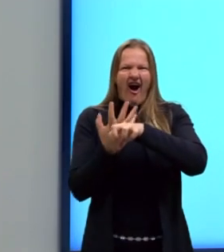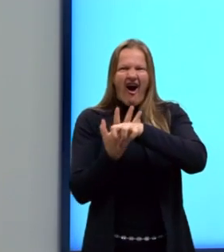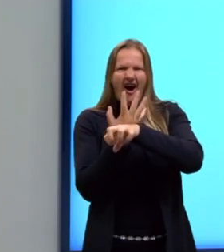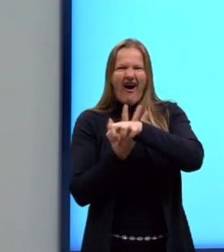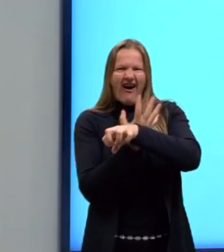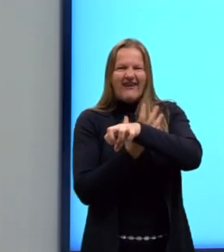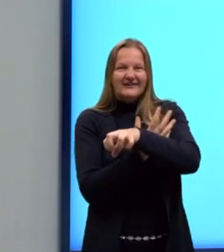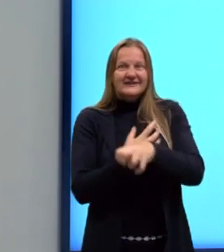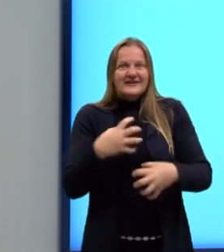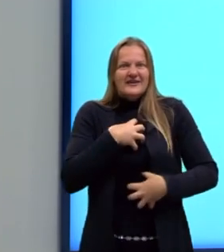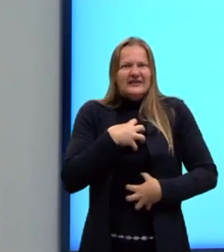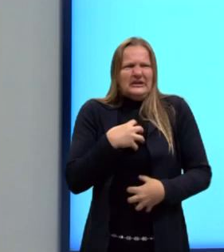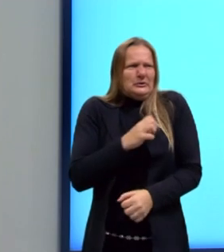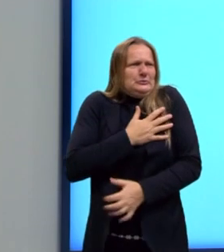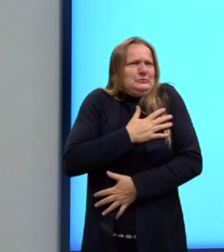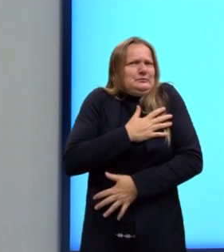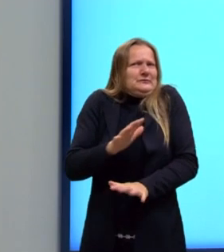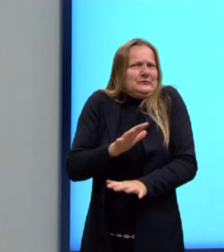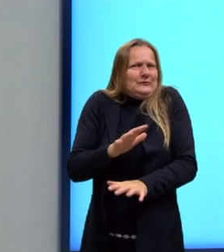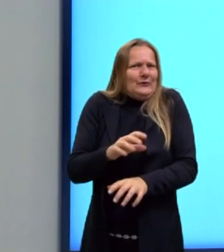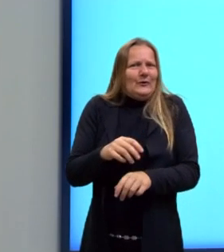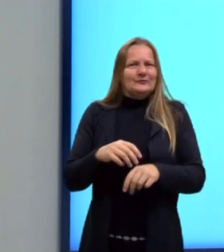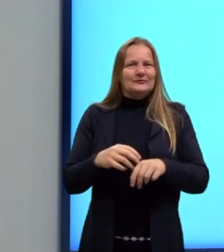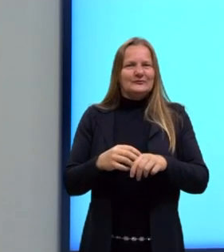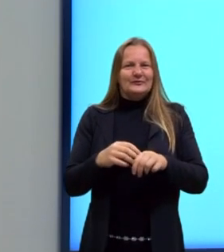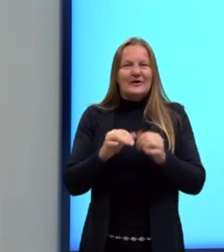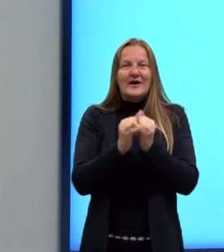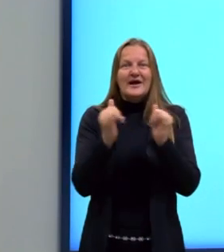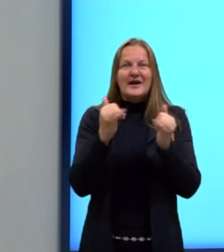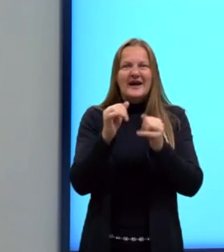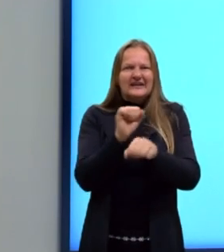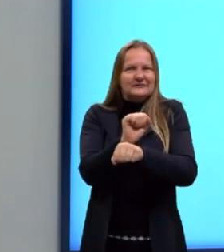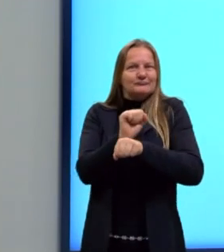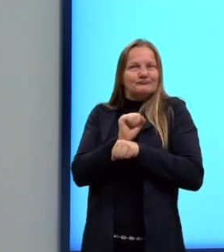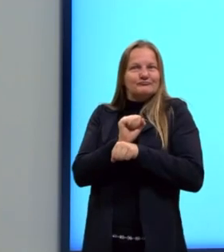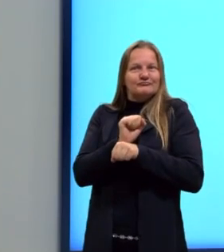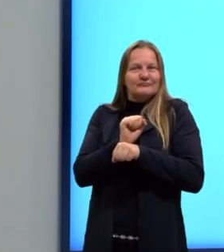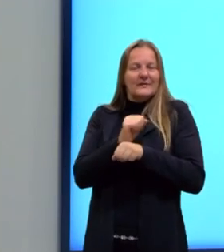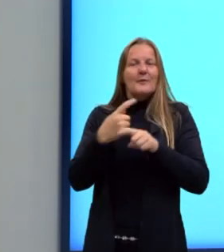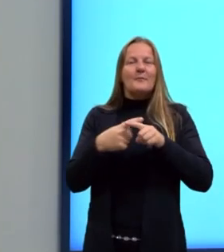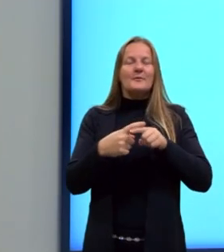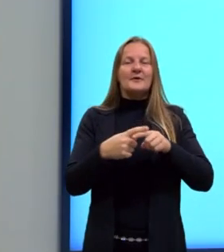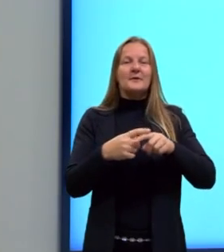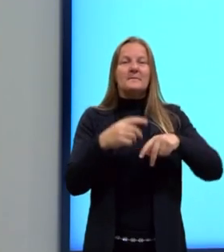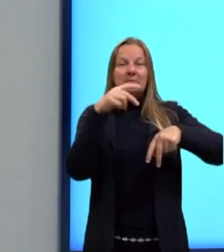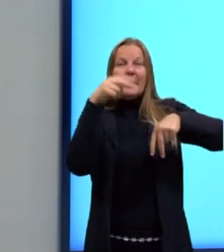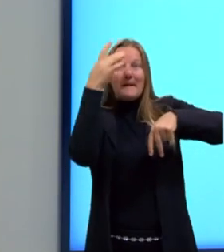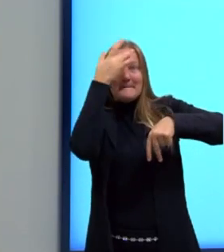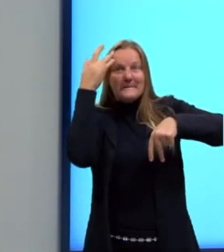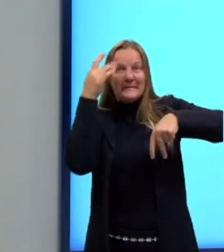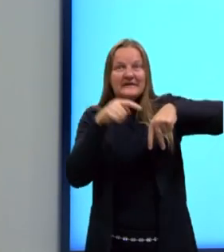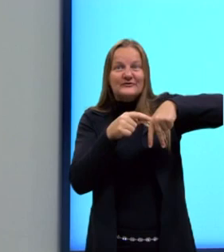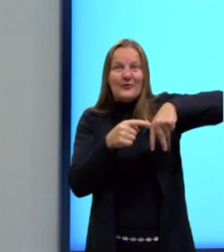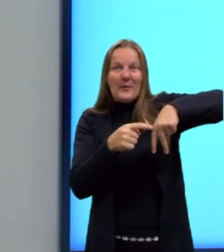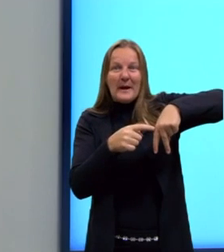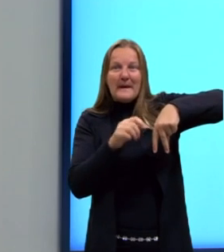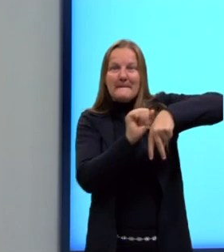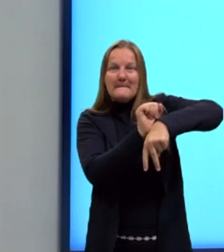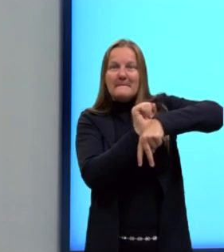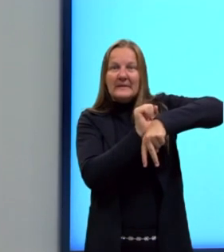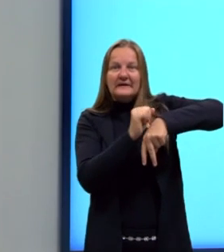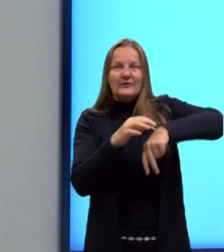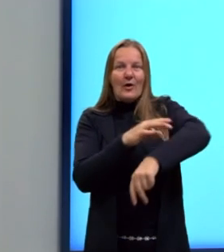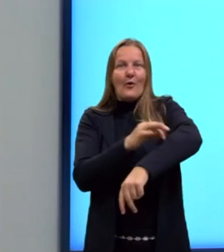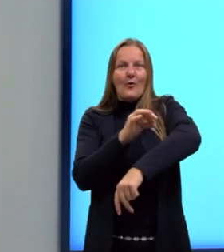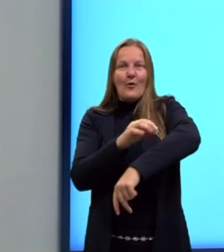aí ele e eu odeio eletricidade estática né porque a mesma coisa que acontece então com Alan é